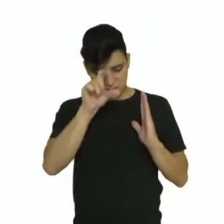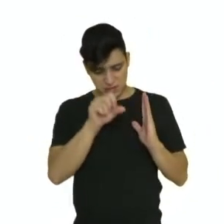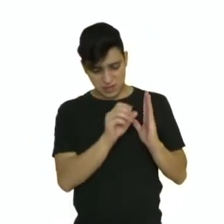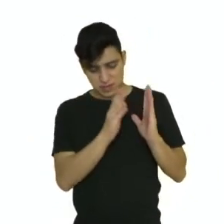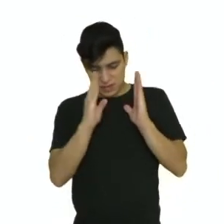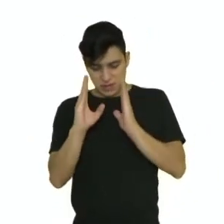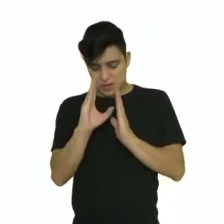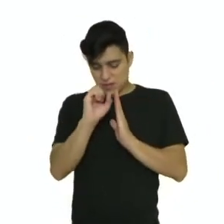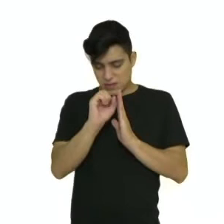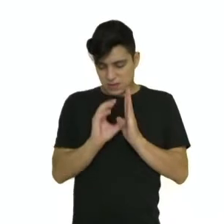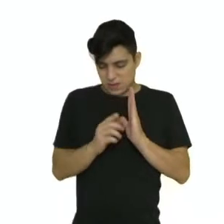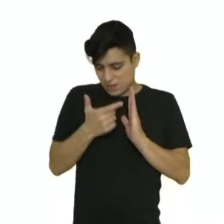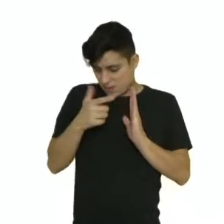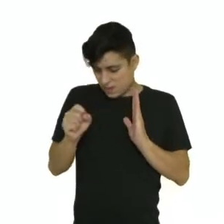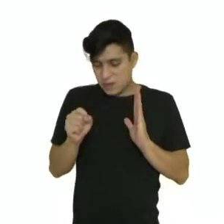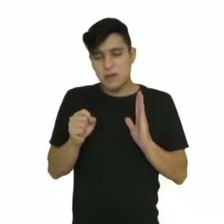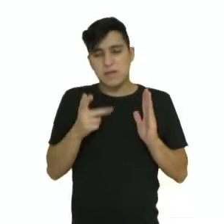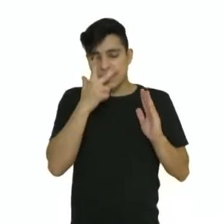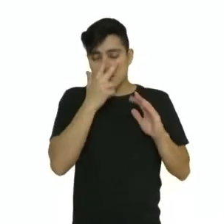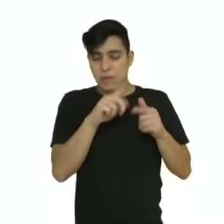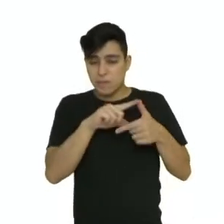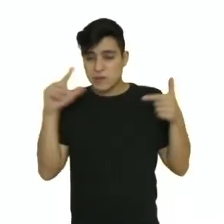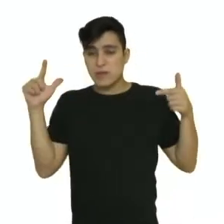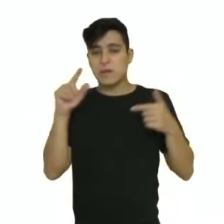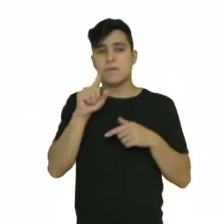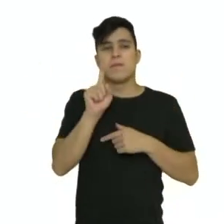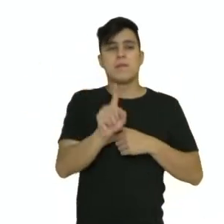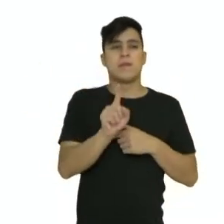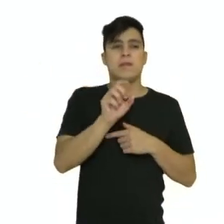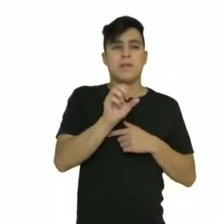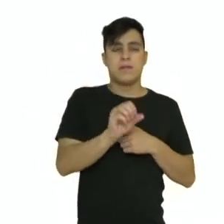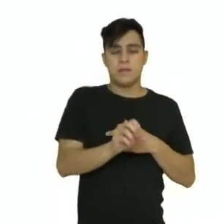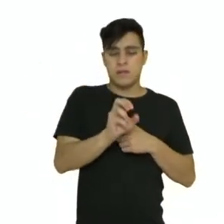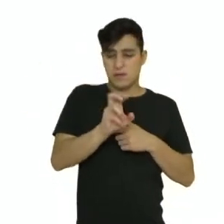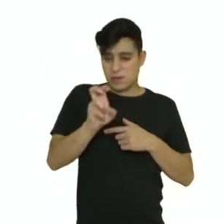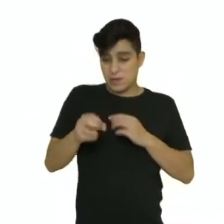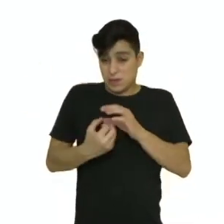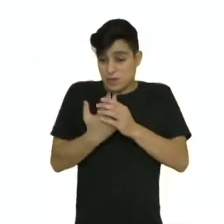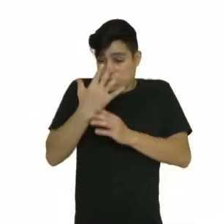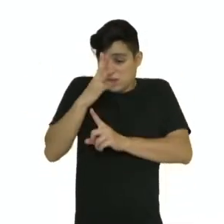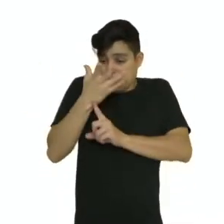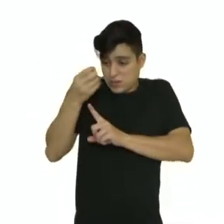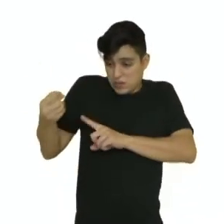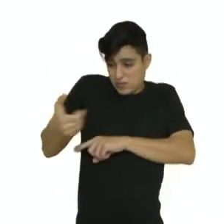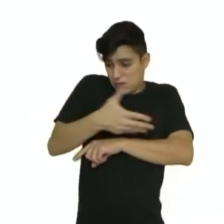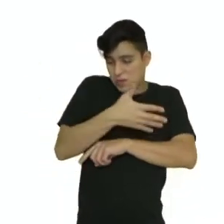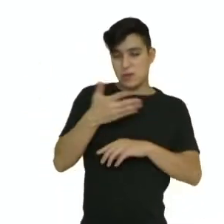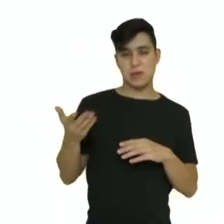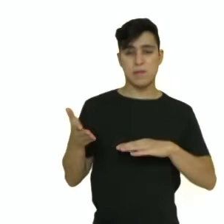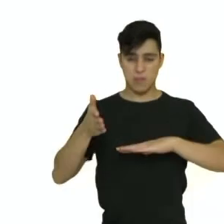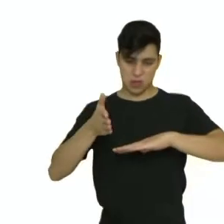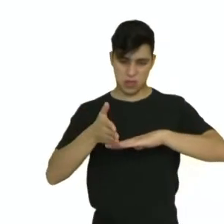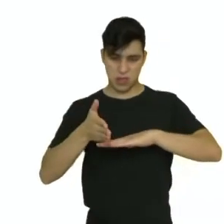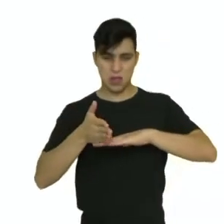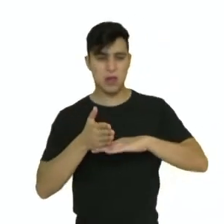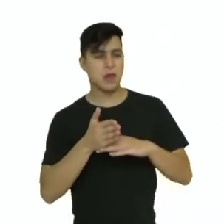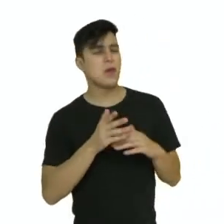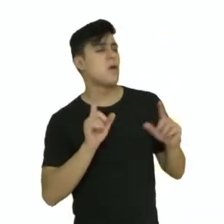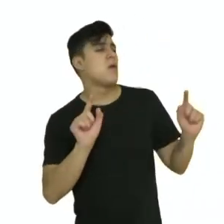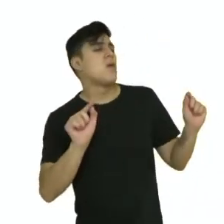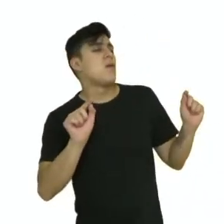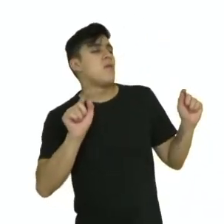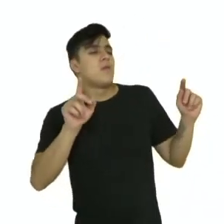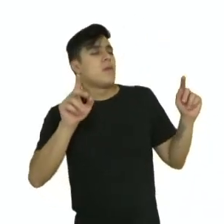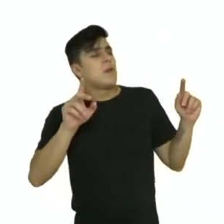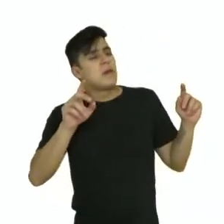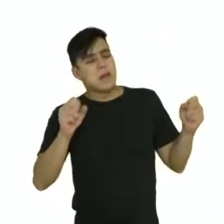XX, porém a grande ruptura vai acontecer em 1905 com o surgimento da arte moderna, que começa a fazer uma arte que retrata o caos social e a